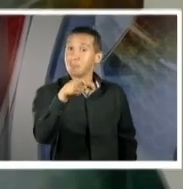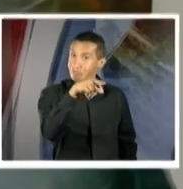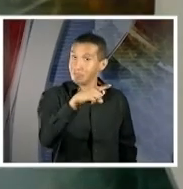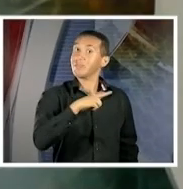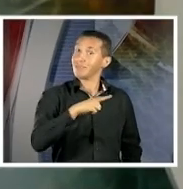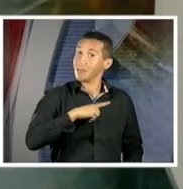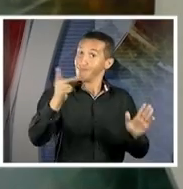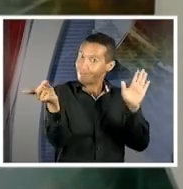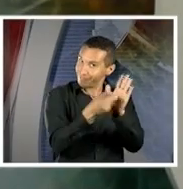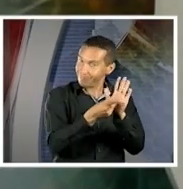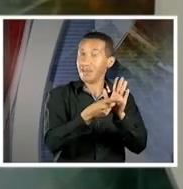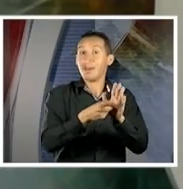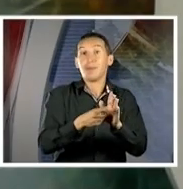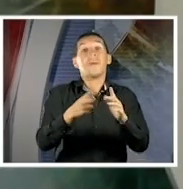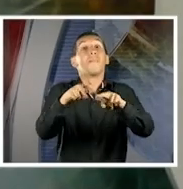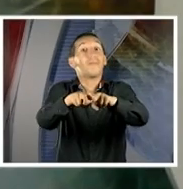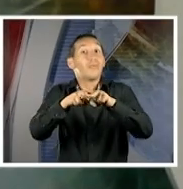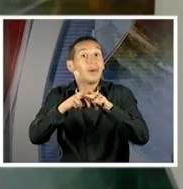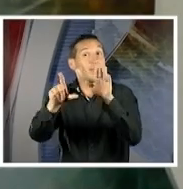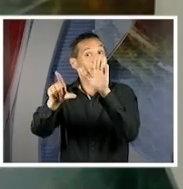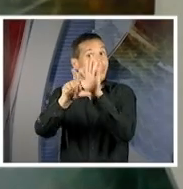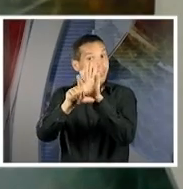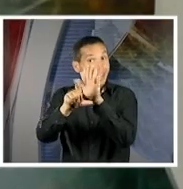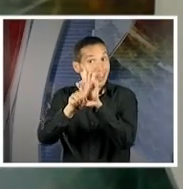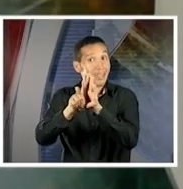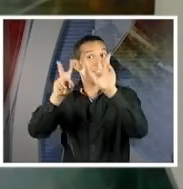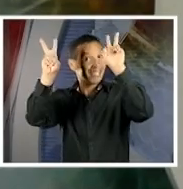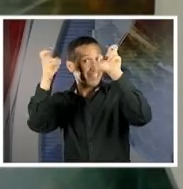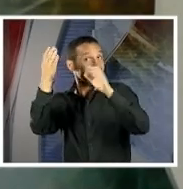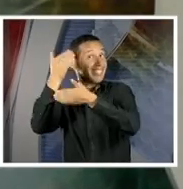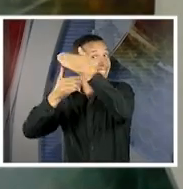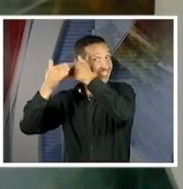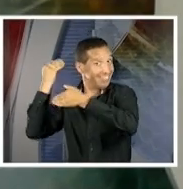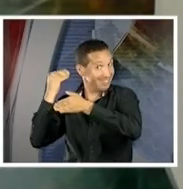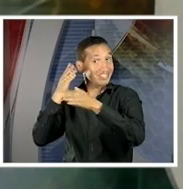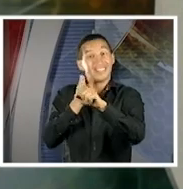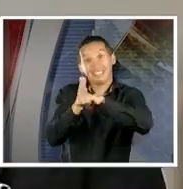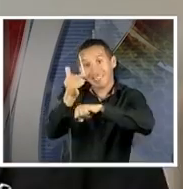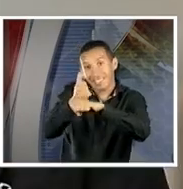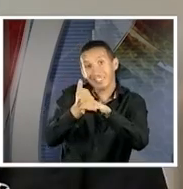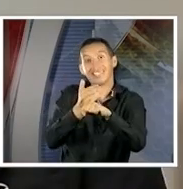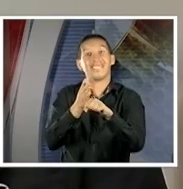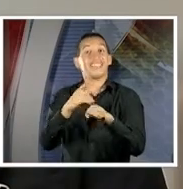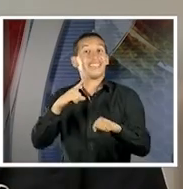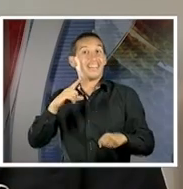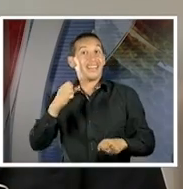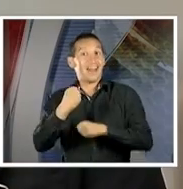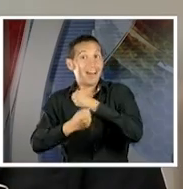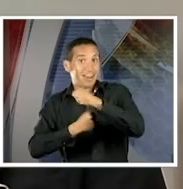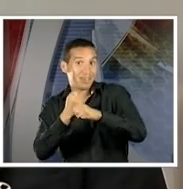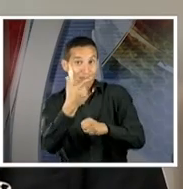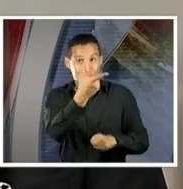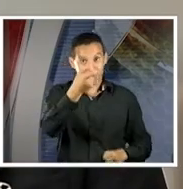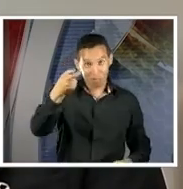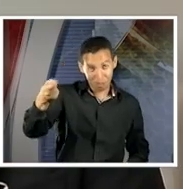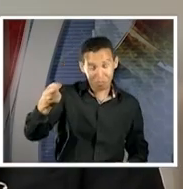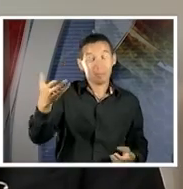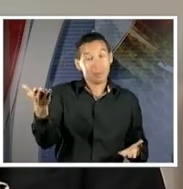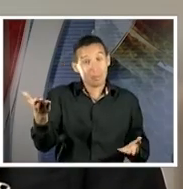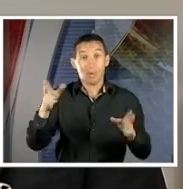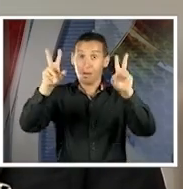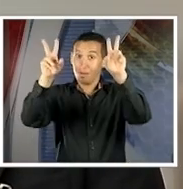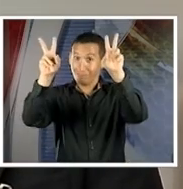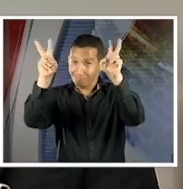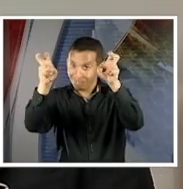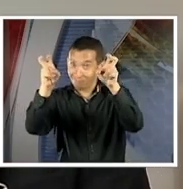lei anterior, a da acessibilidade, que entrou em vigor no ano 2000. Com a lei de acessibilidade,